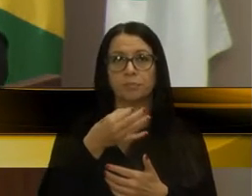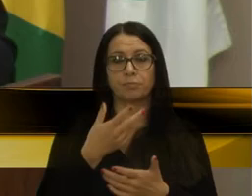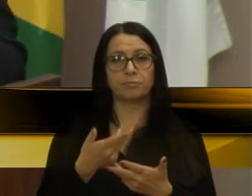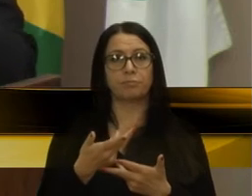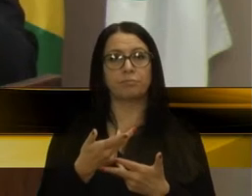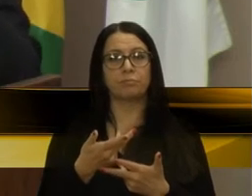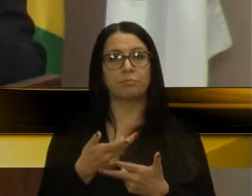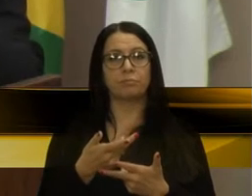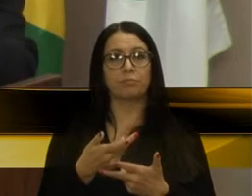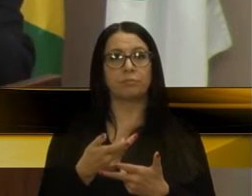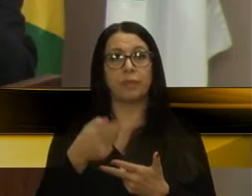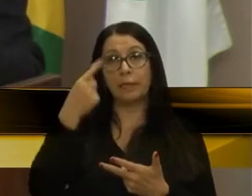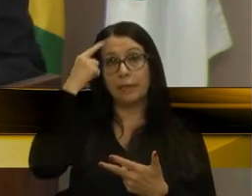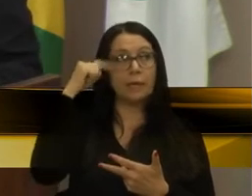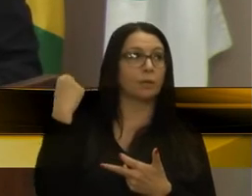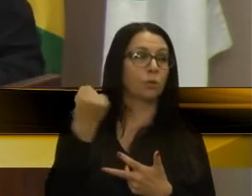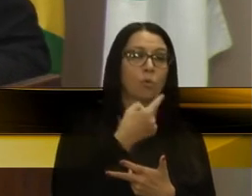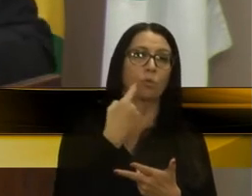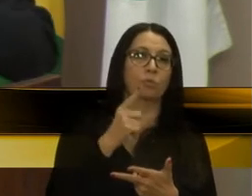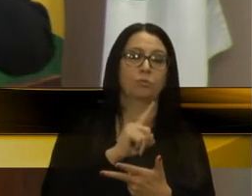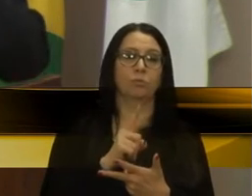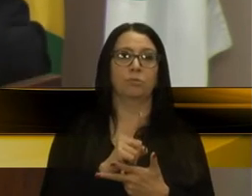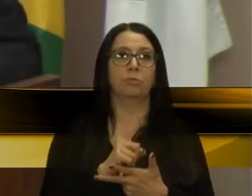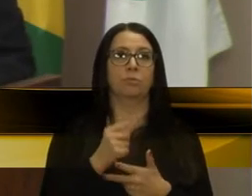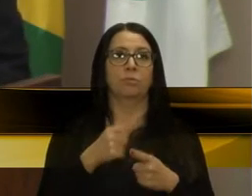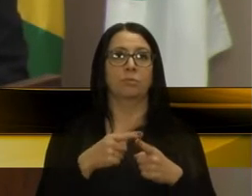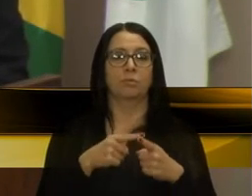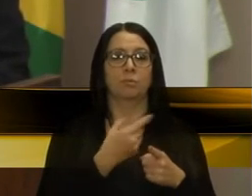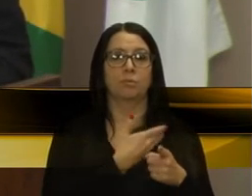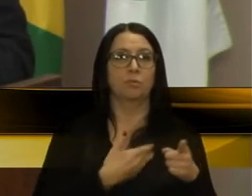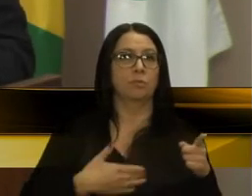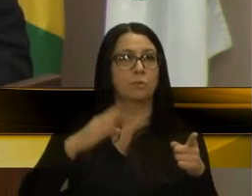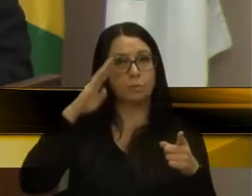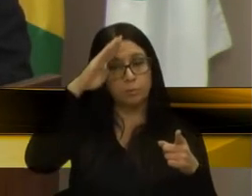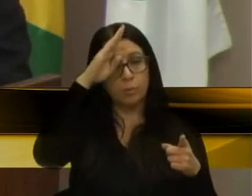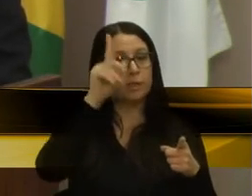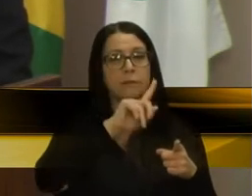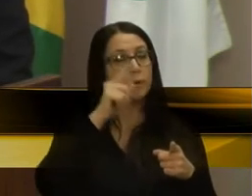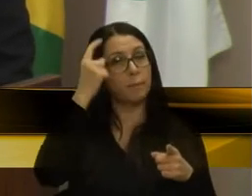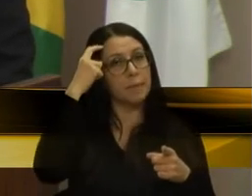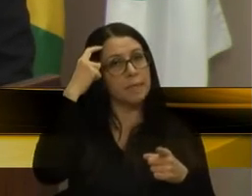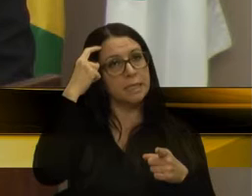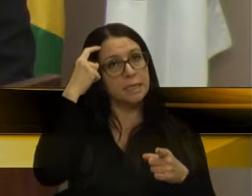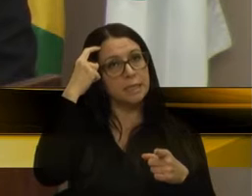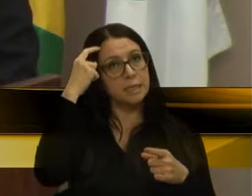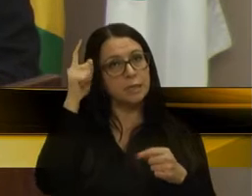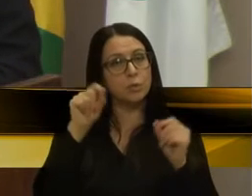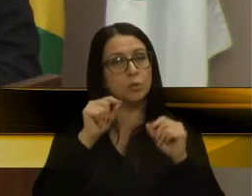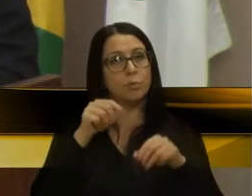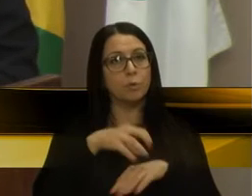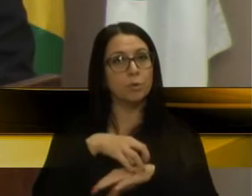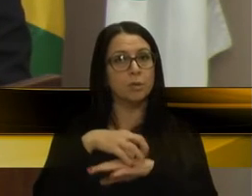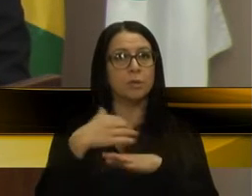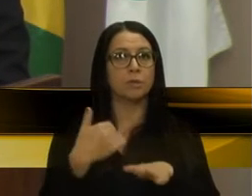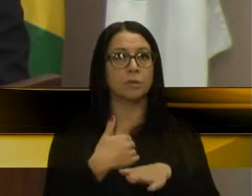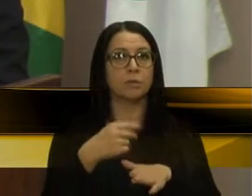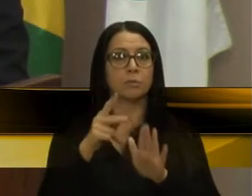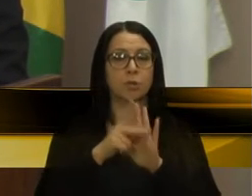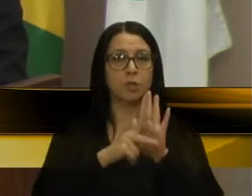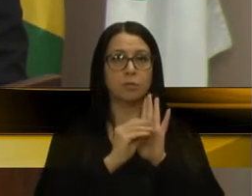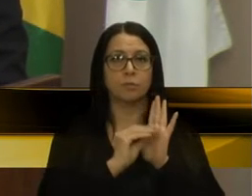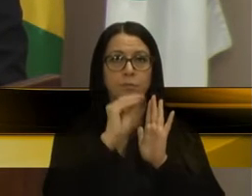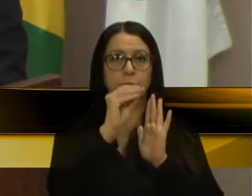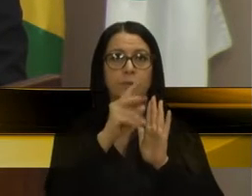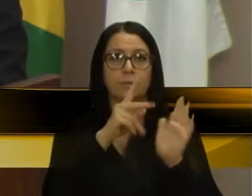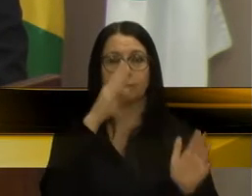coisa ideológica, porque é do governo Bolsonaro. Não, vamos pensar nas questões de trânsito. O projeto que foi levado